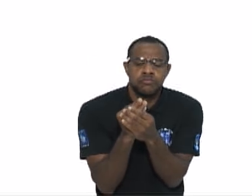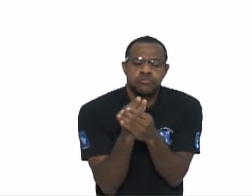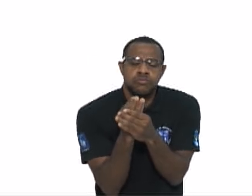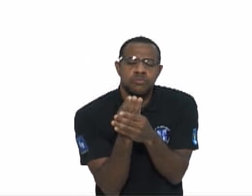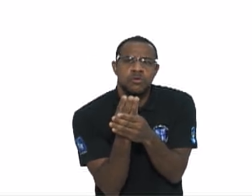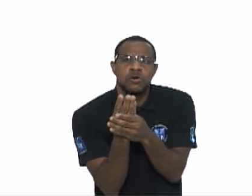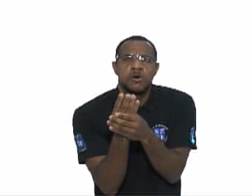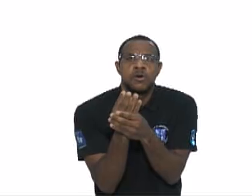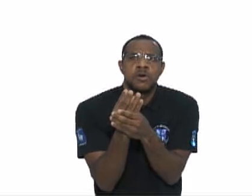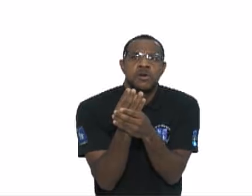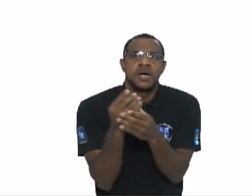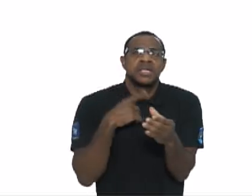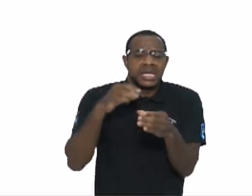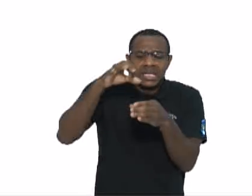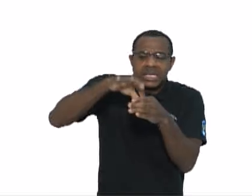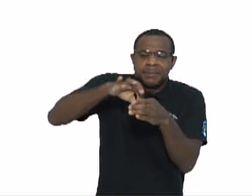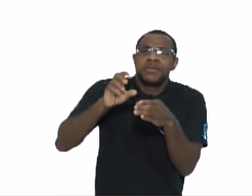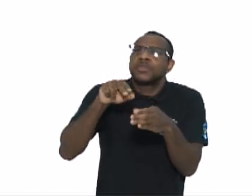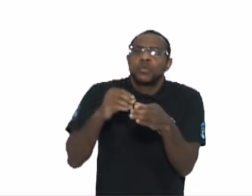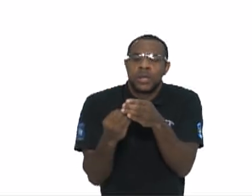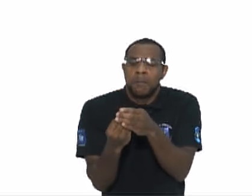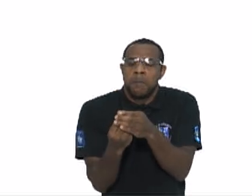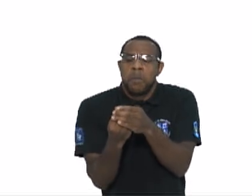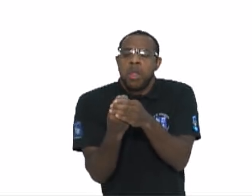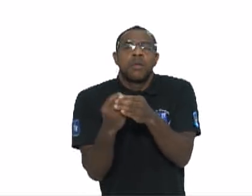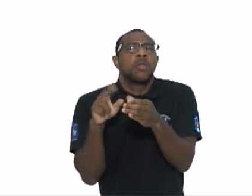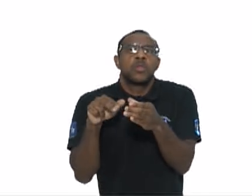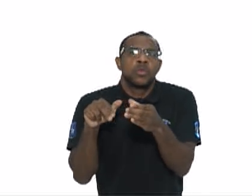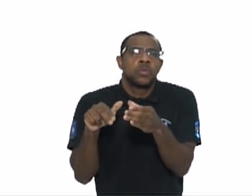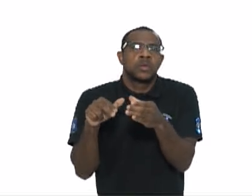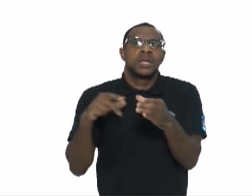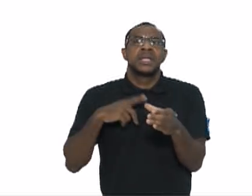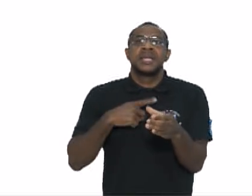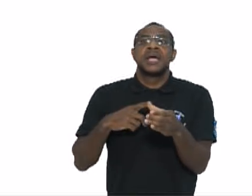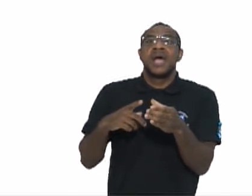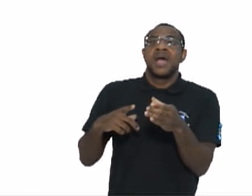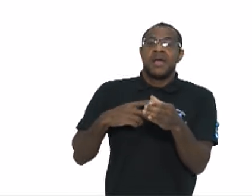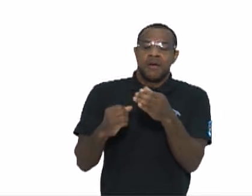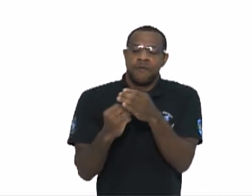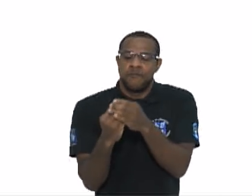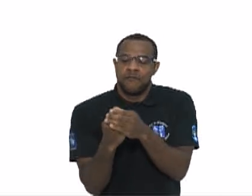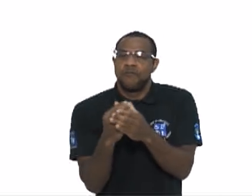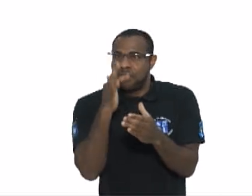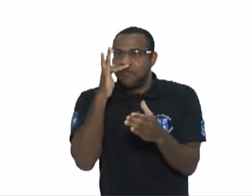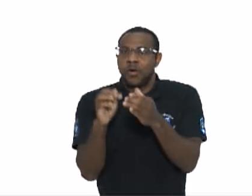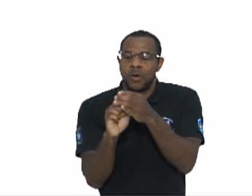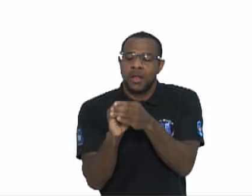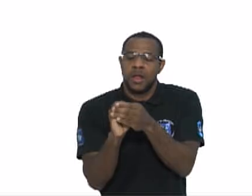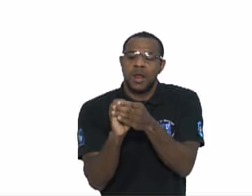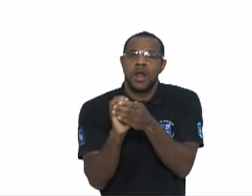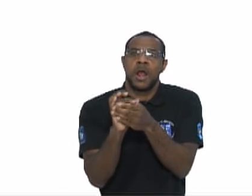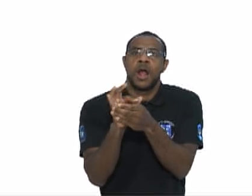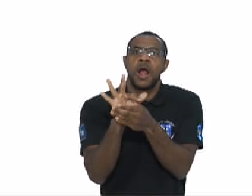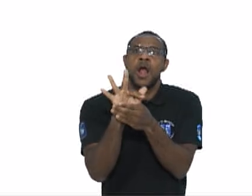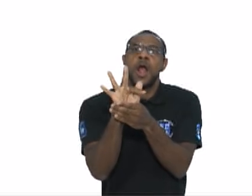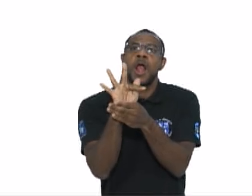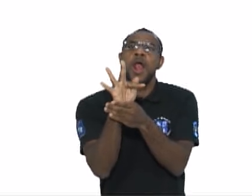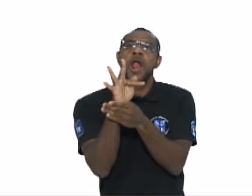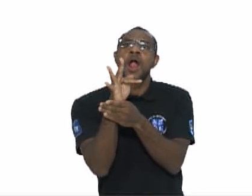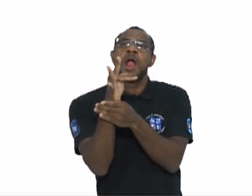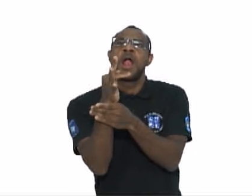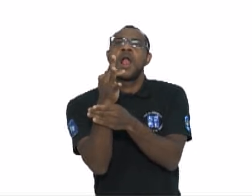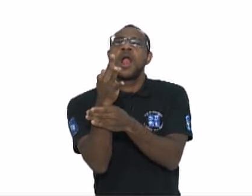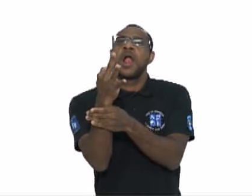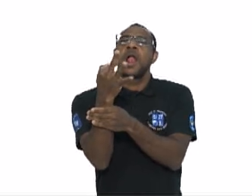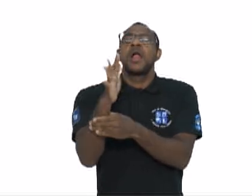sementes que nunca brotam, e há aquelas flores que vivem a vida inteira até que, pétala por pétala,